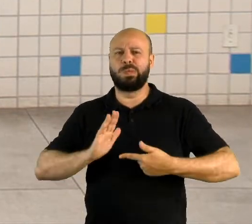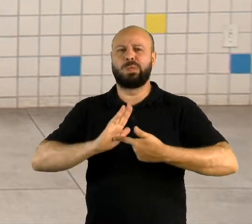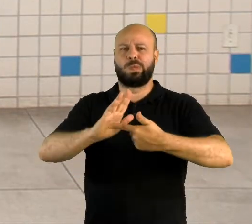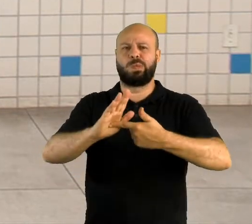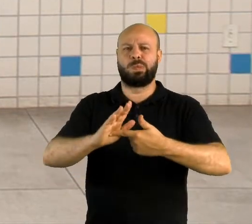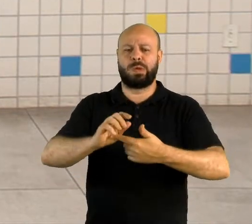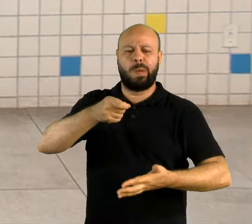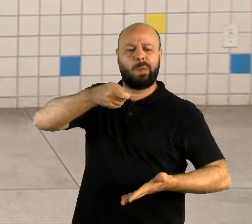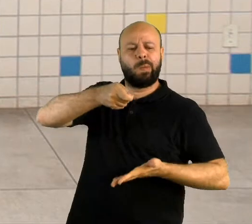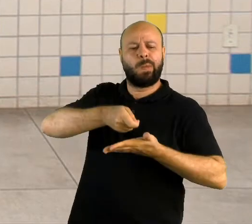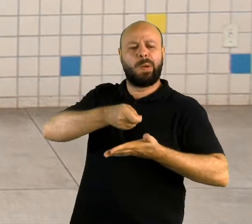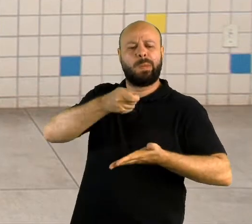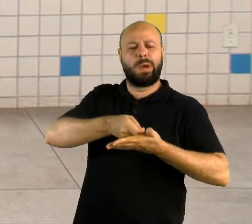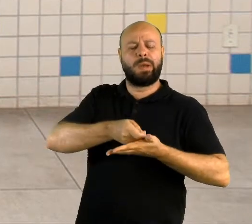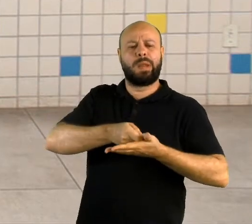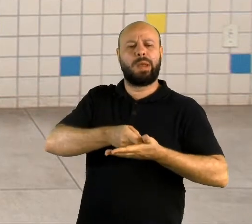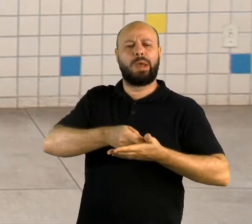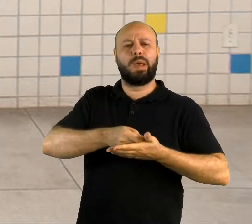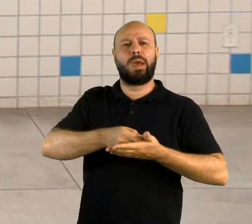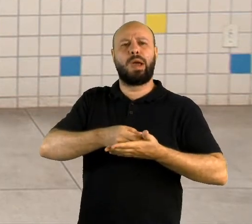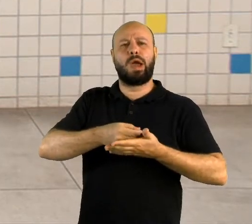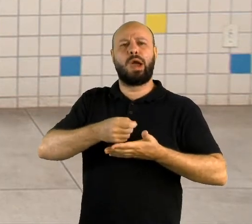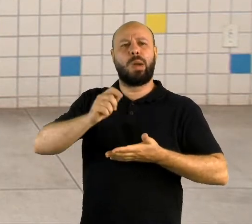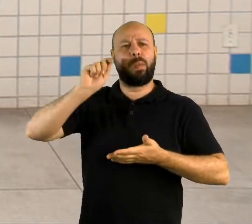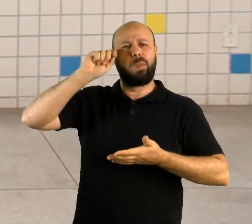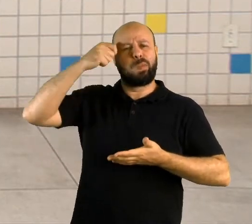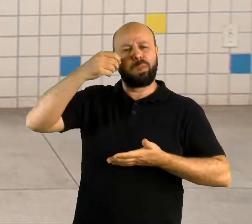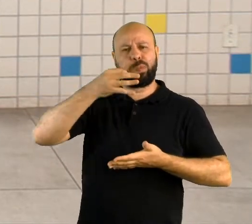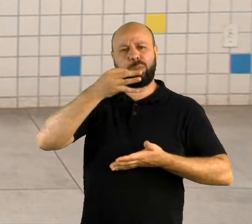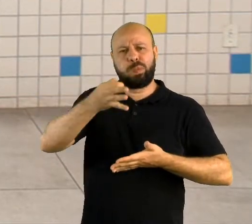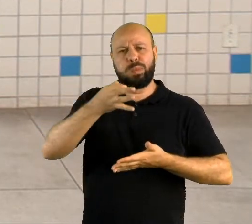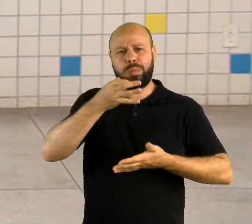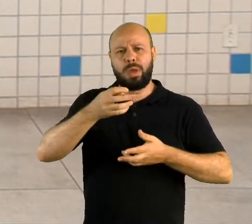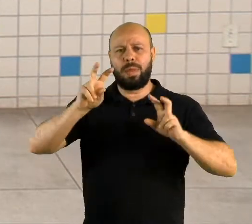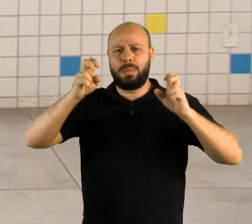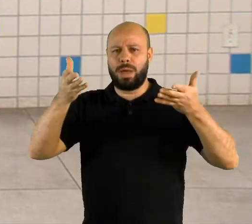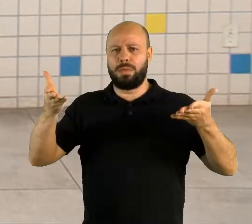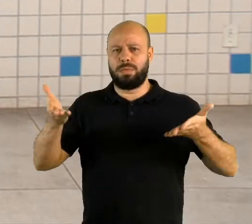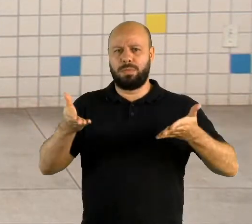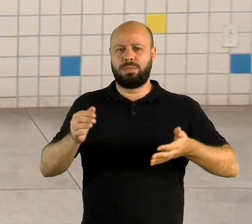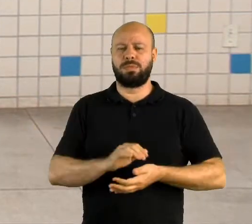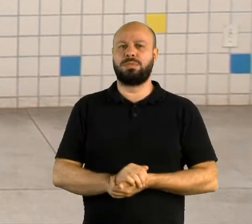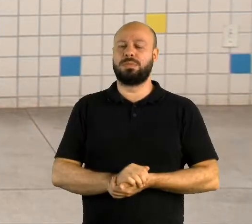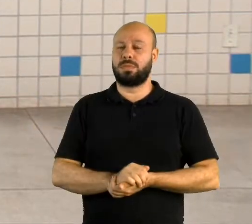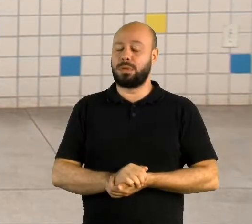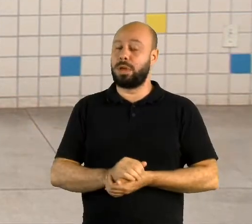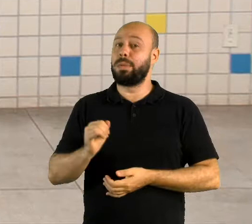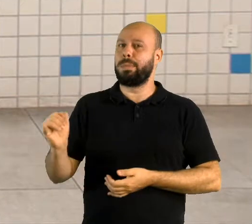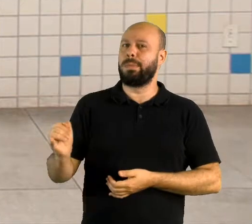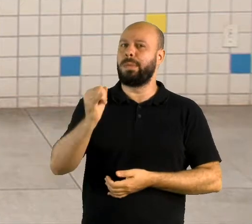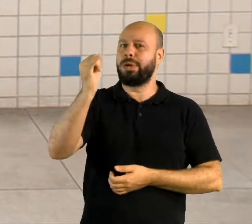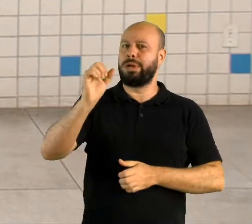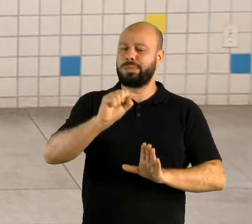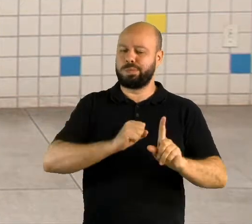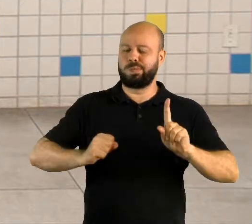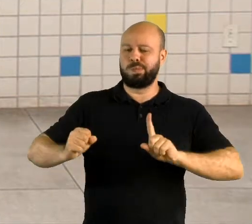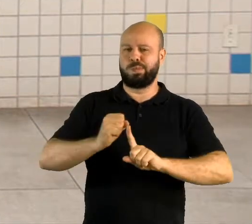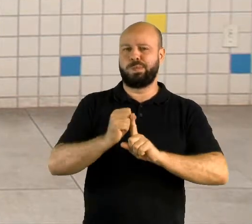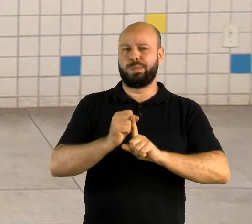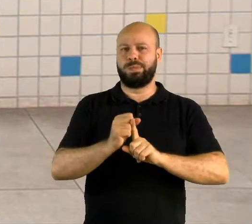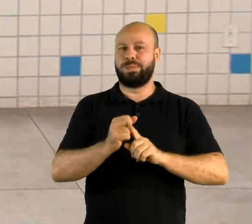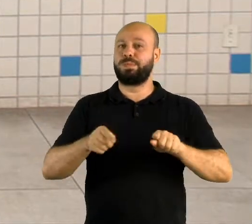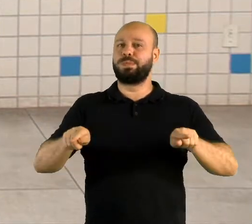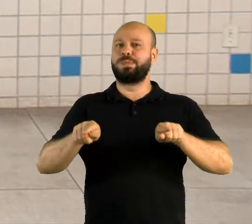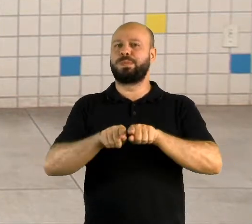a opinião de um autor sobre um tema atual e relevante para a sociedade.